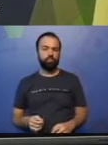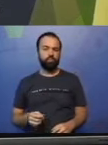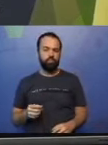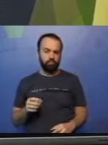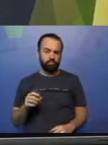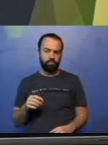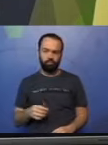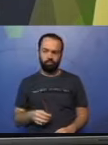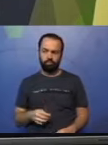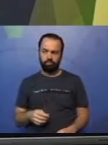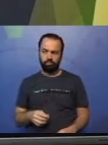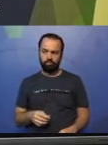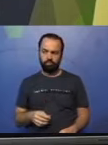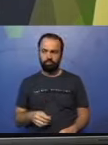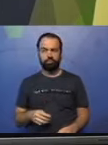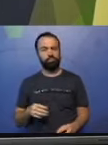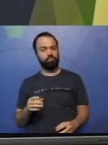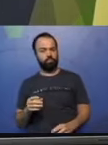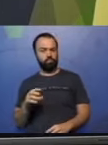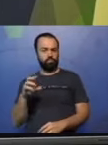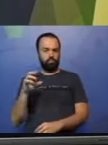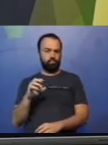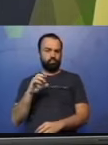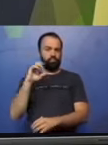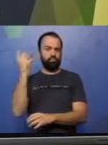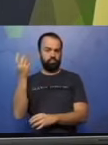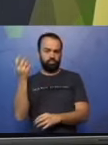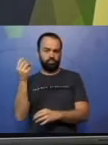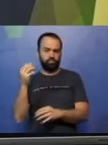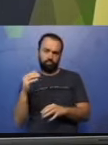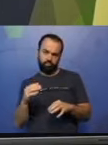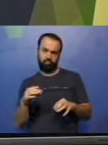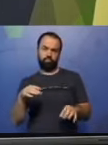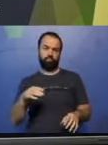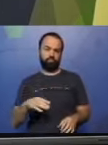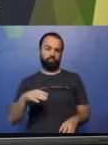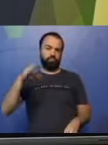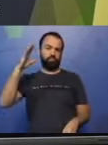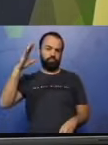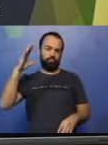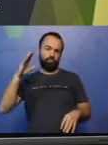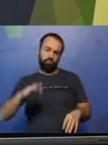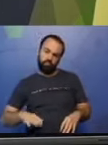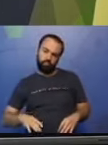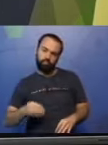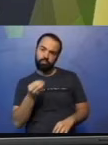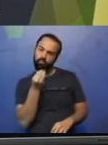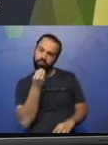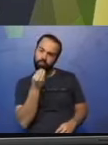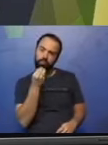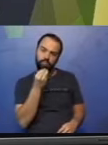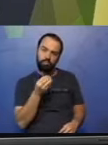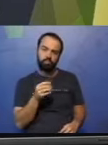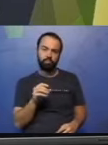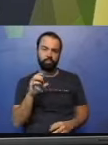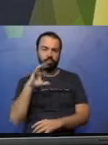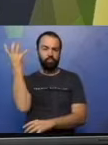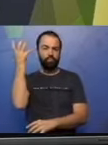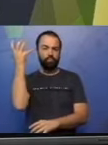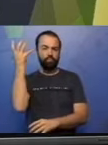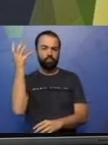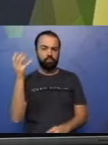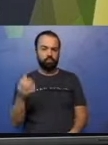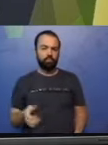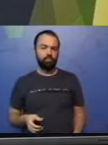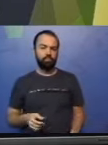Muitos eventos têm mais ou menos chance de ocorrer.